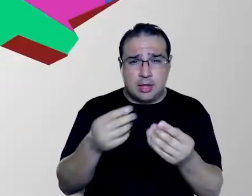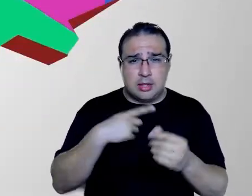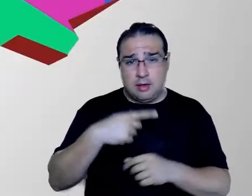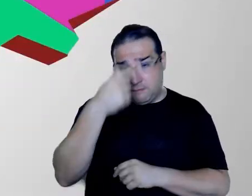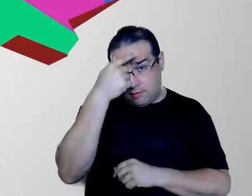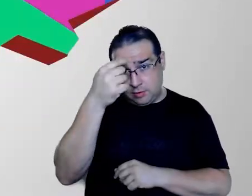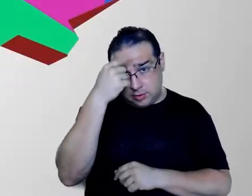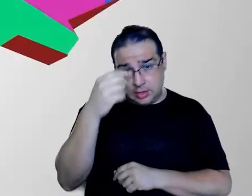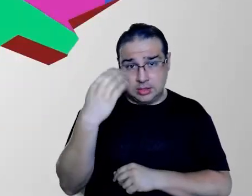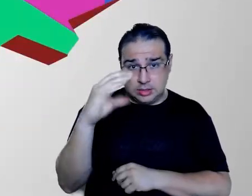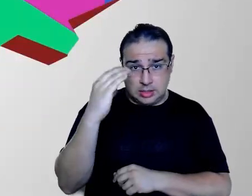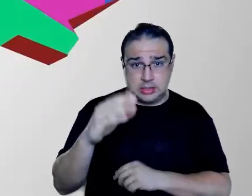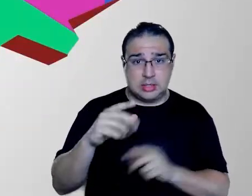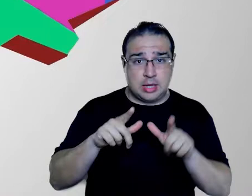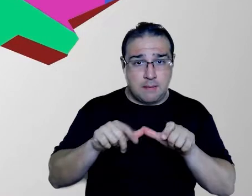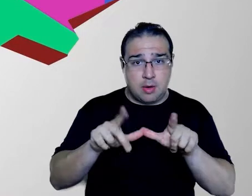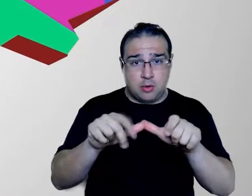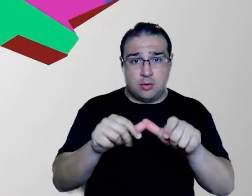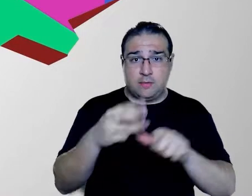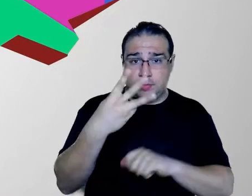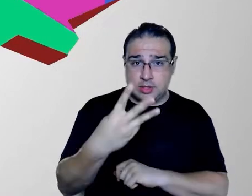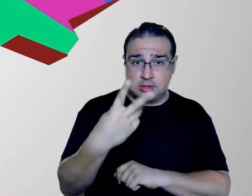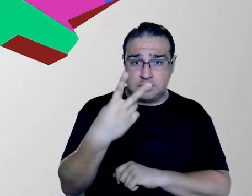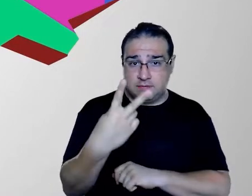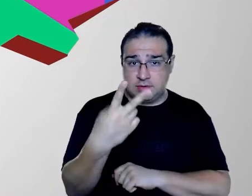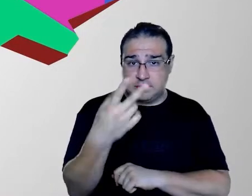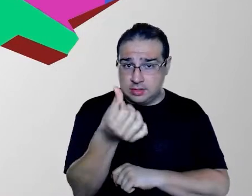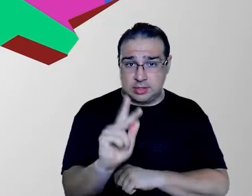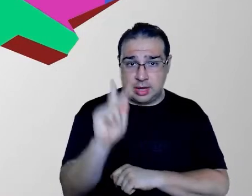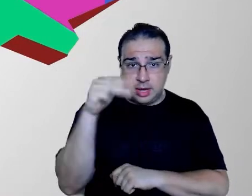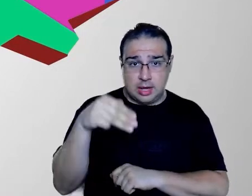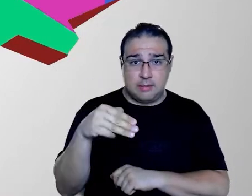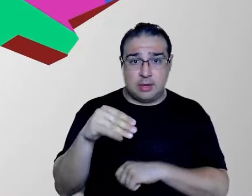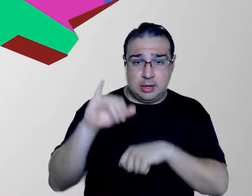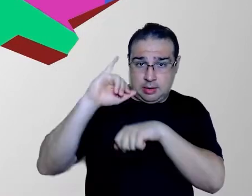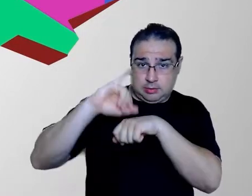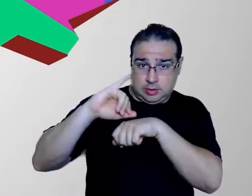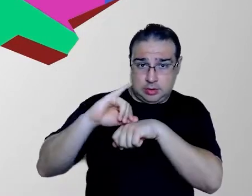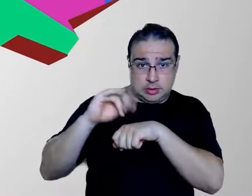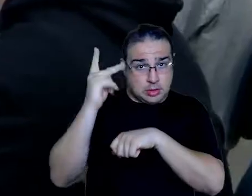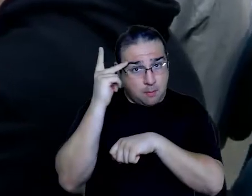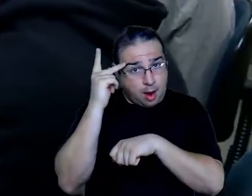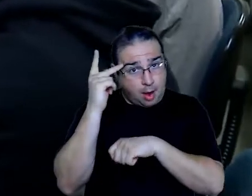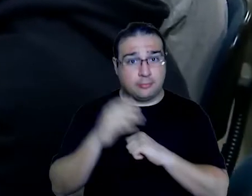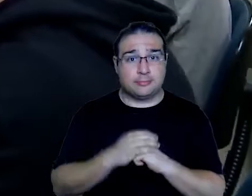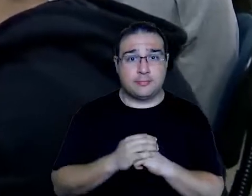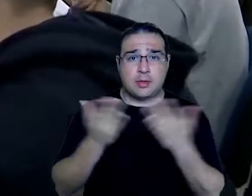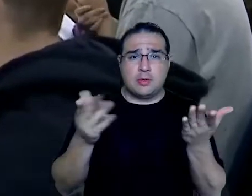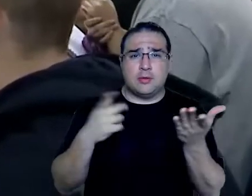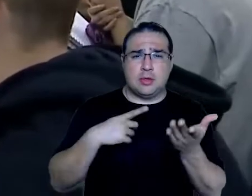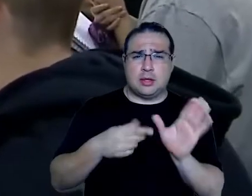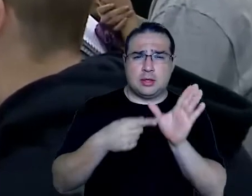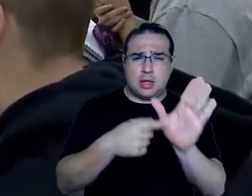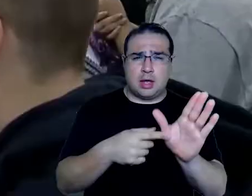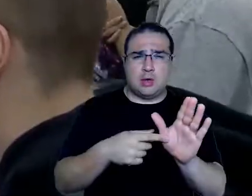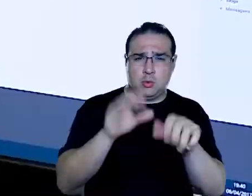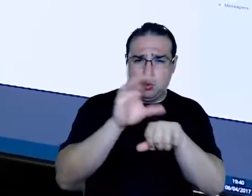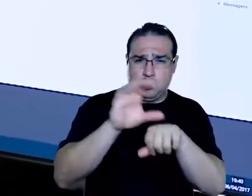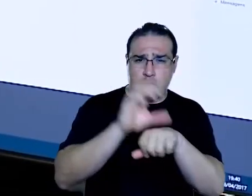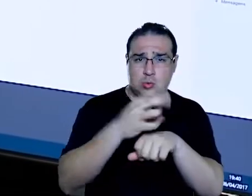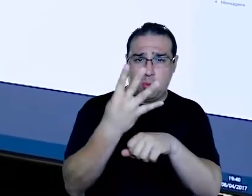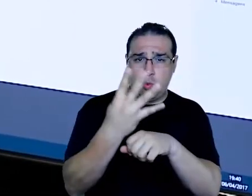oferecido pela Faculdade de Ciências em Bauru, a 326 quilômetros da capital paulista. A graduação tem duração